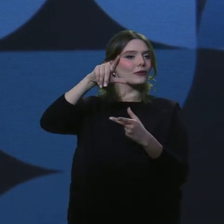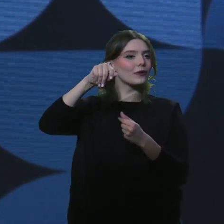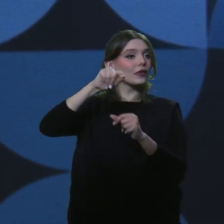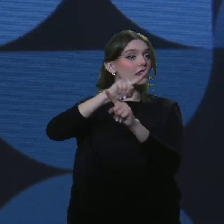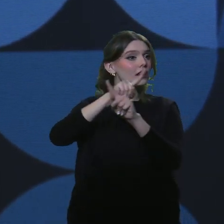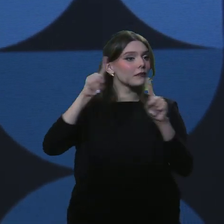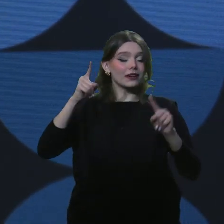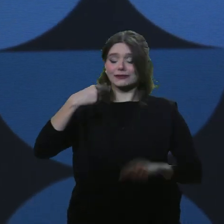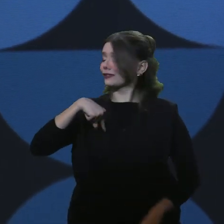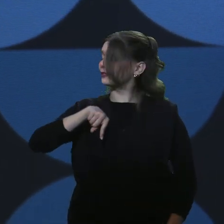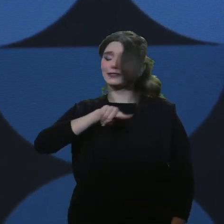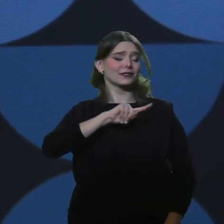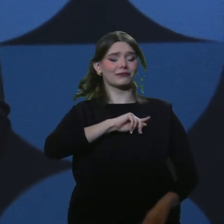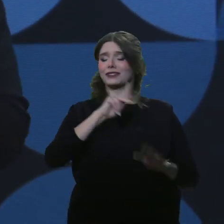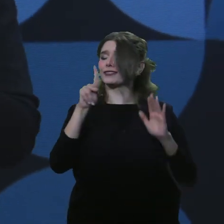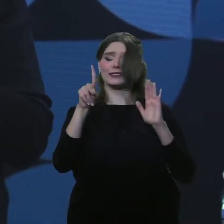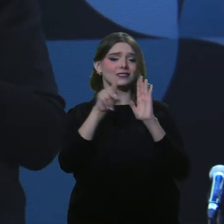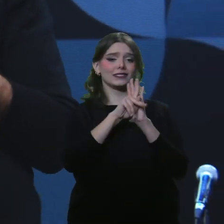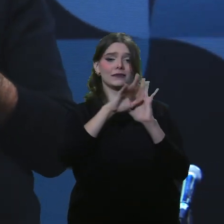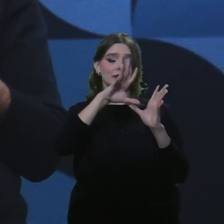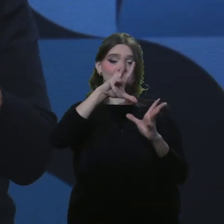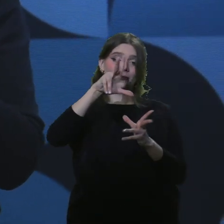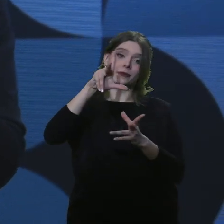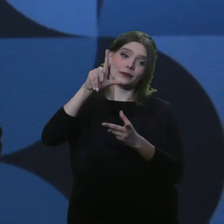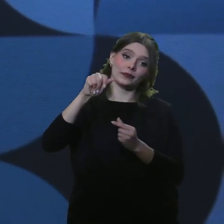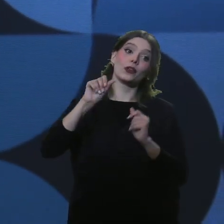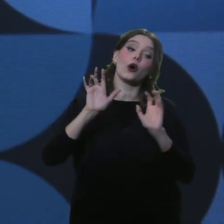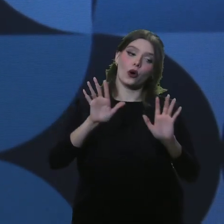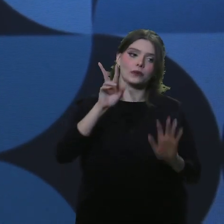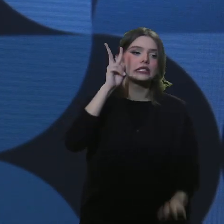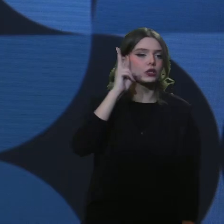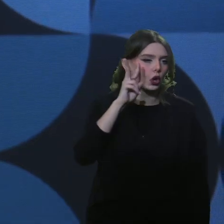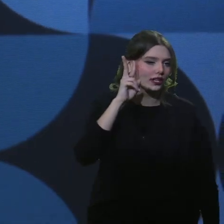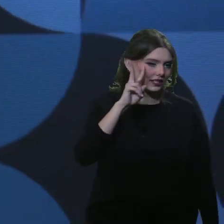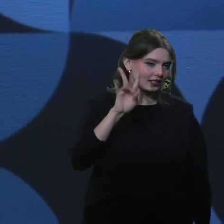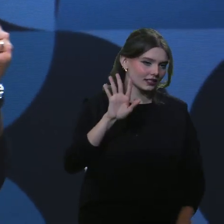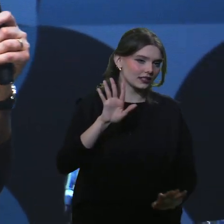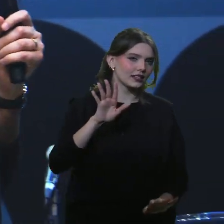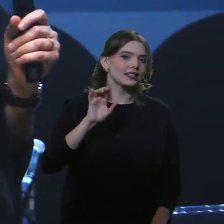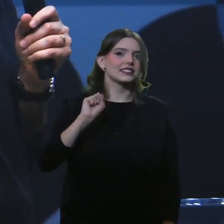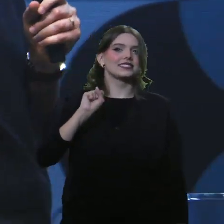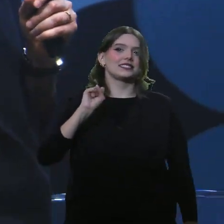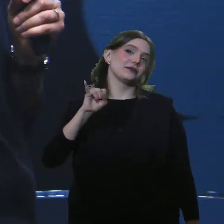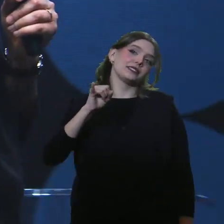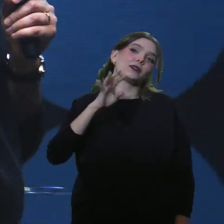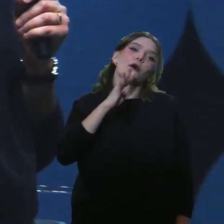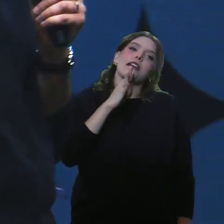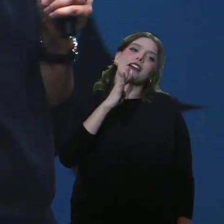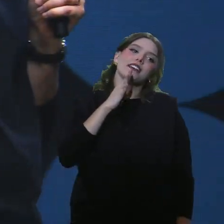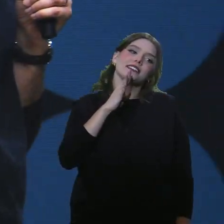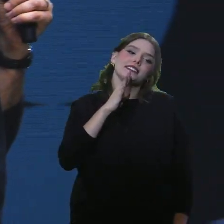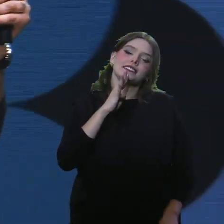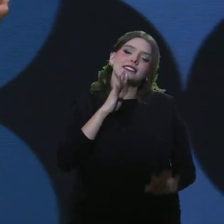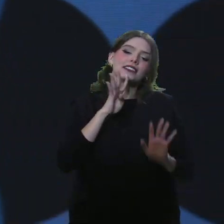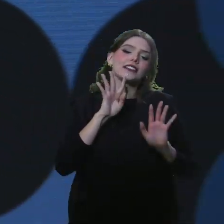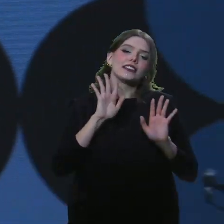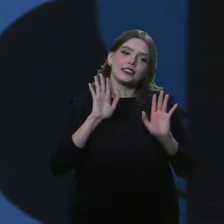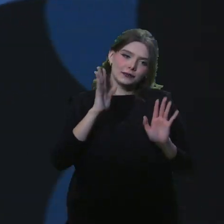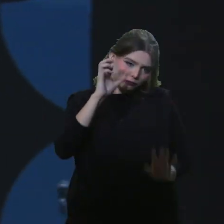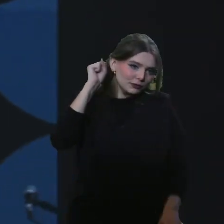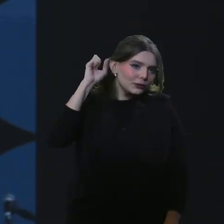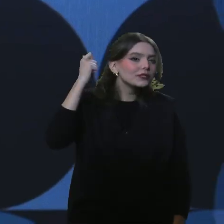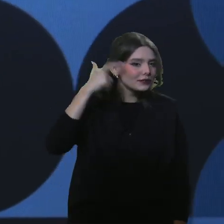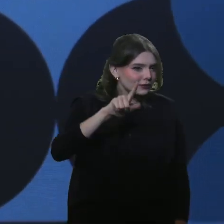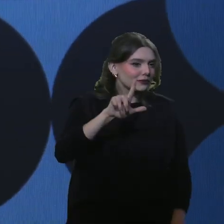mundo. Lá vai mais uma historinha que talvez você conheça. Se você não conhece, finge que não conhece, tá? Dá risada nas horas